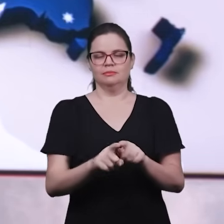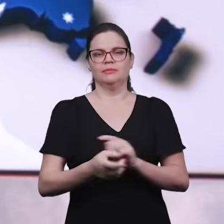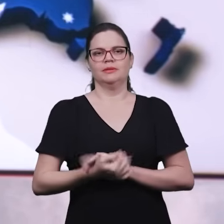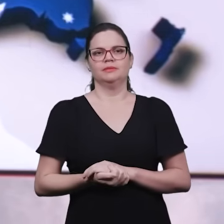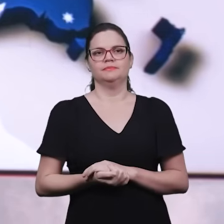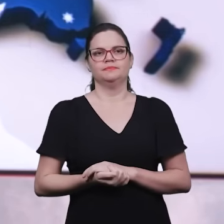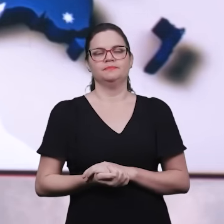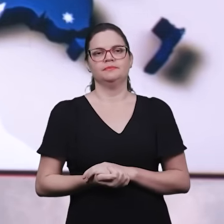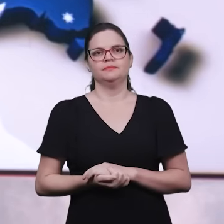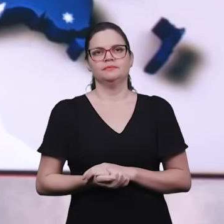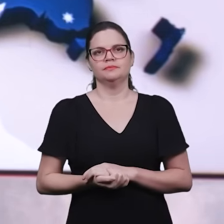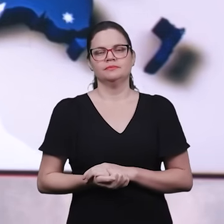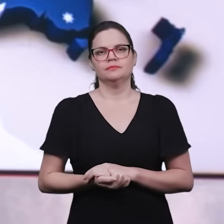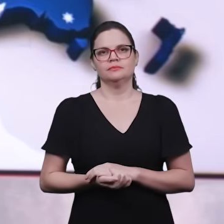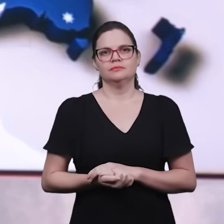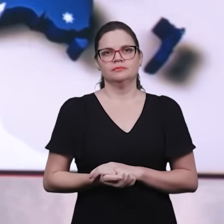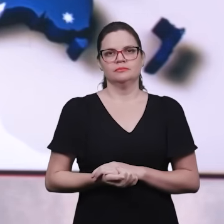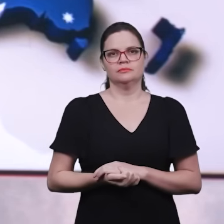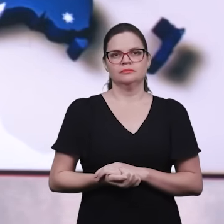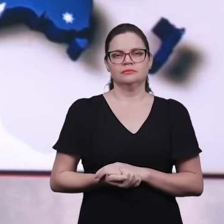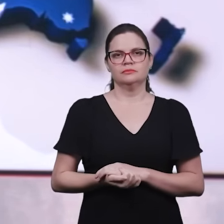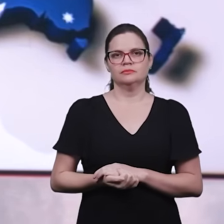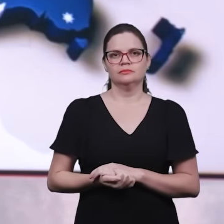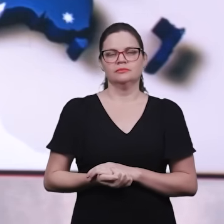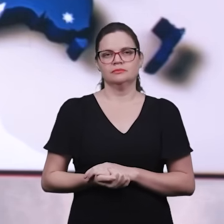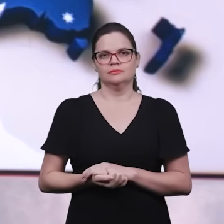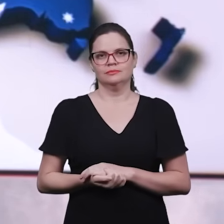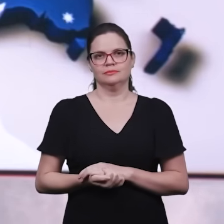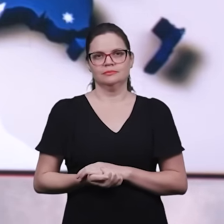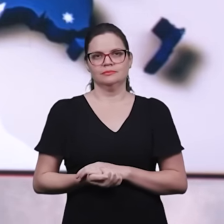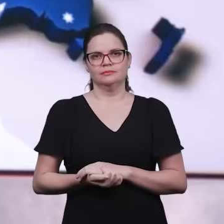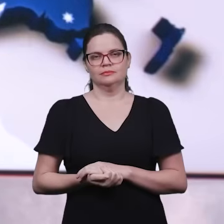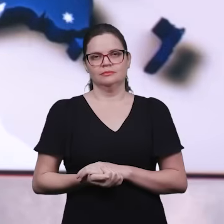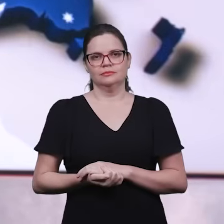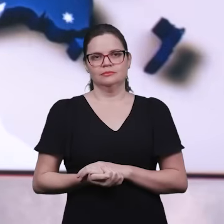a Irlanda do Norte, lá em Belfast.